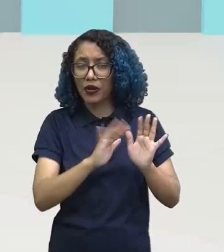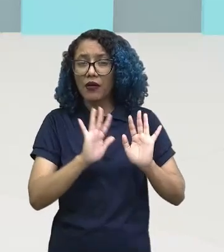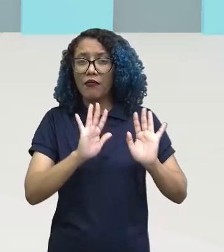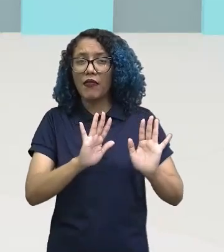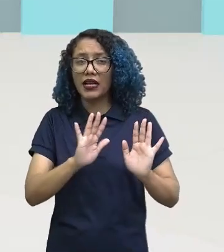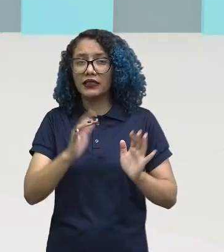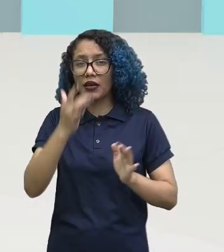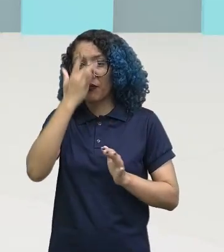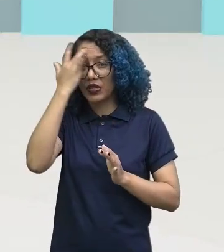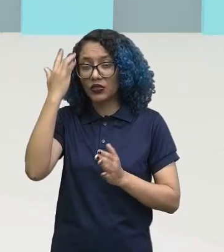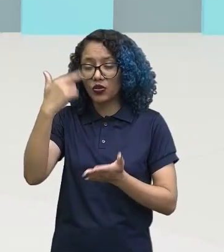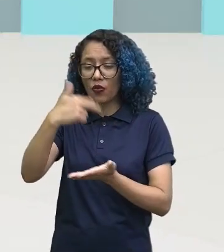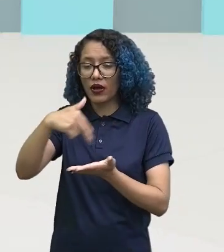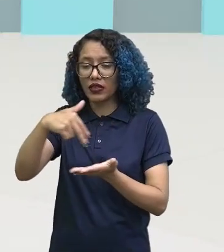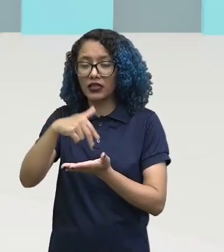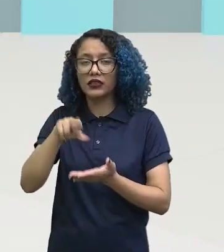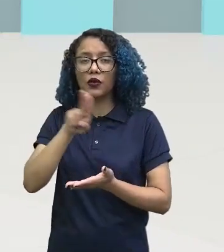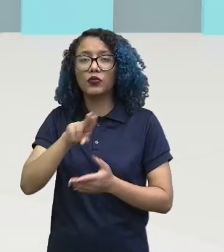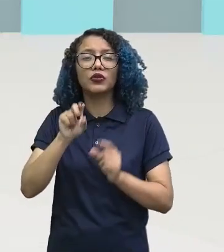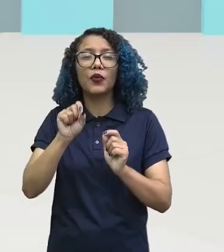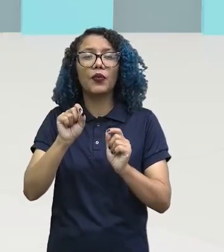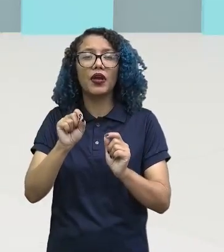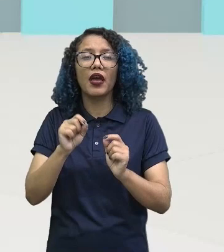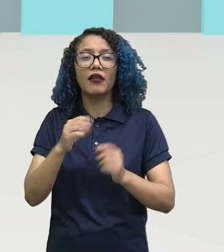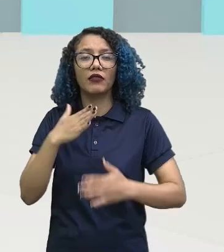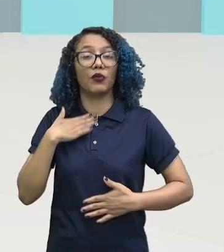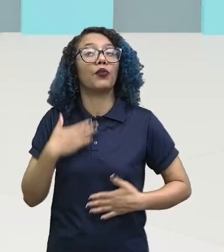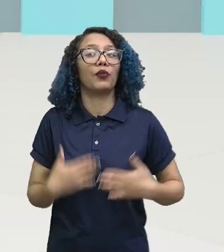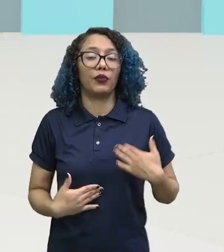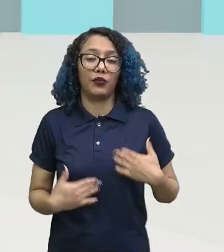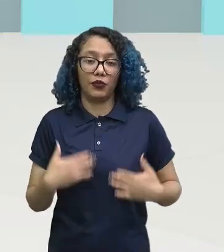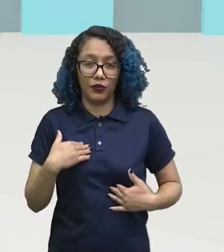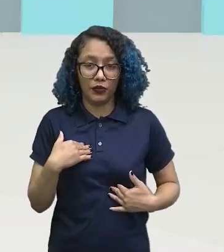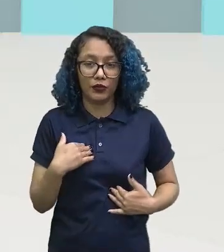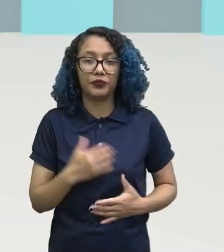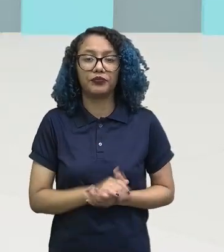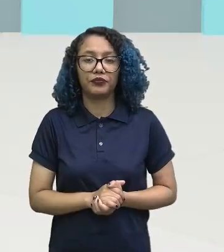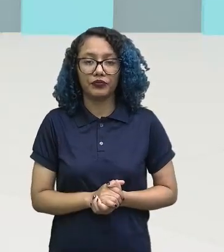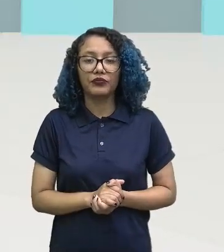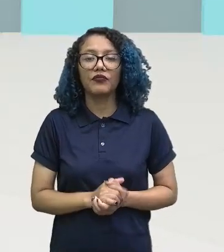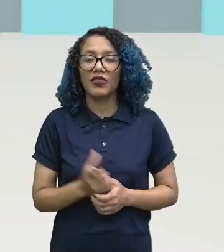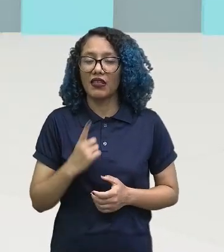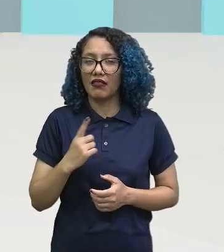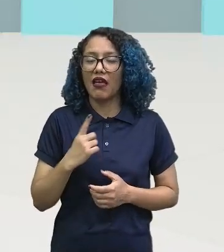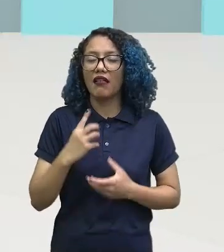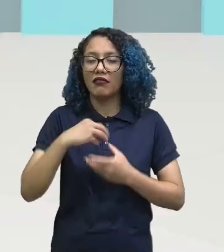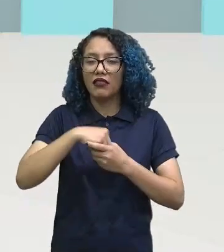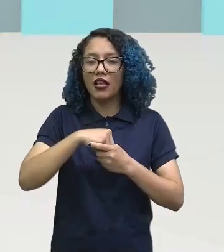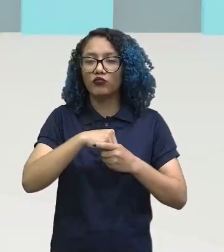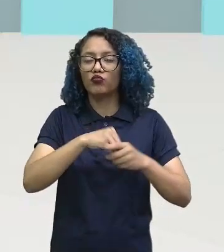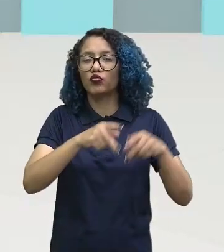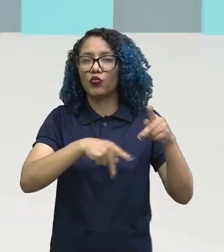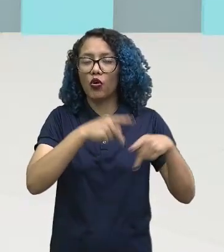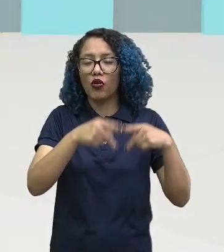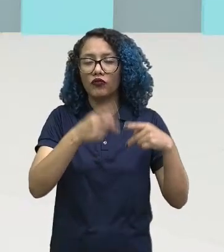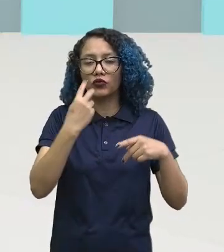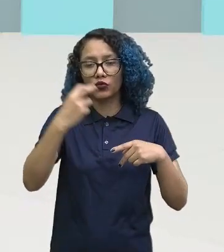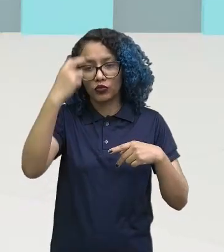próprio corpo. Presente em todos os povos e culturas, desde lá